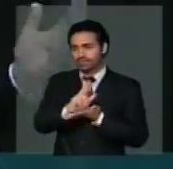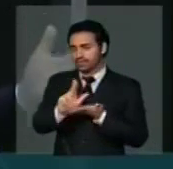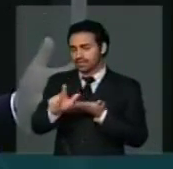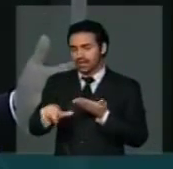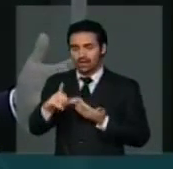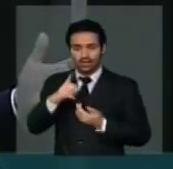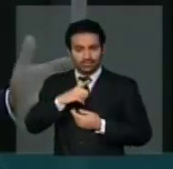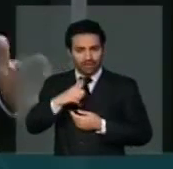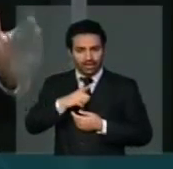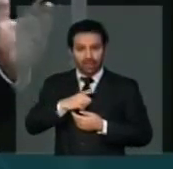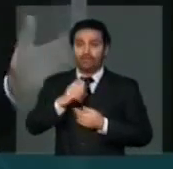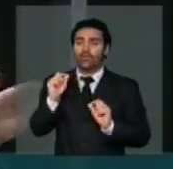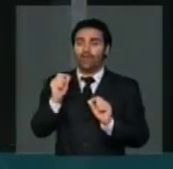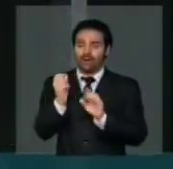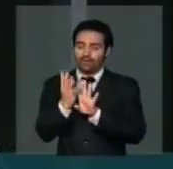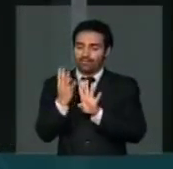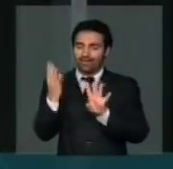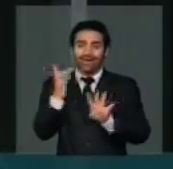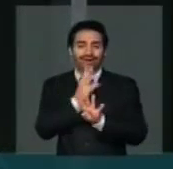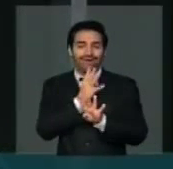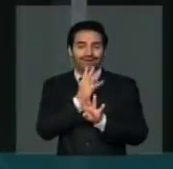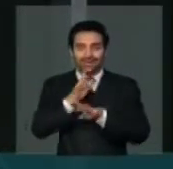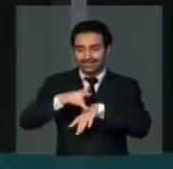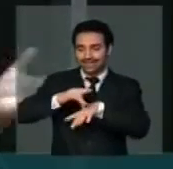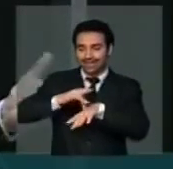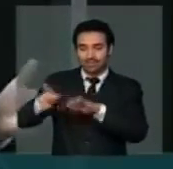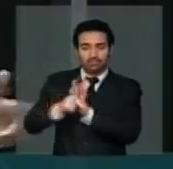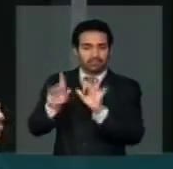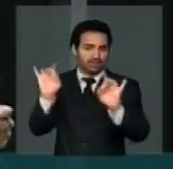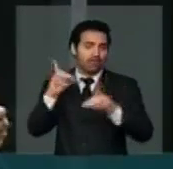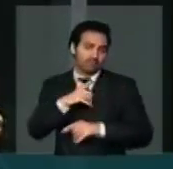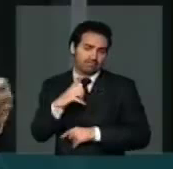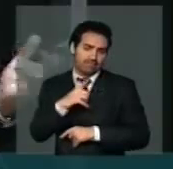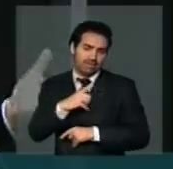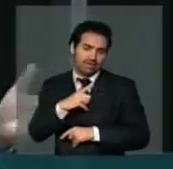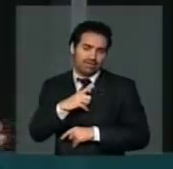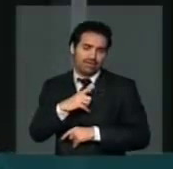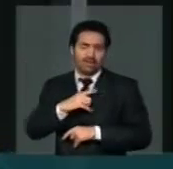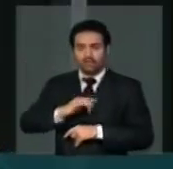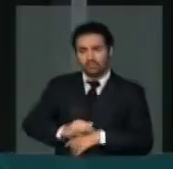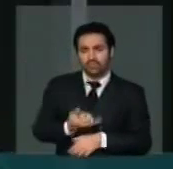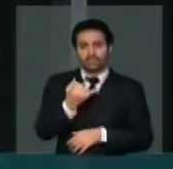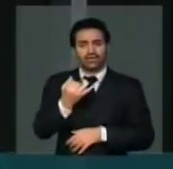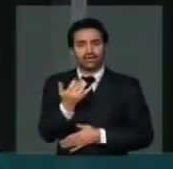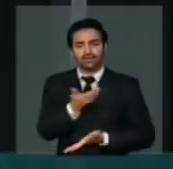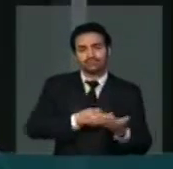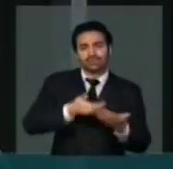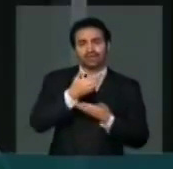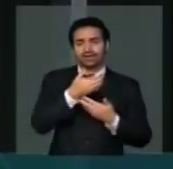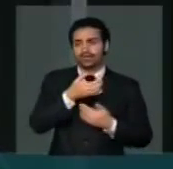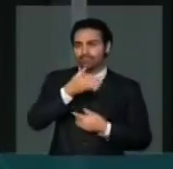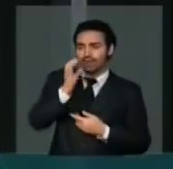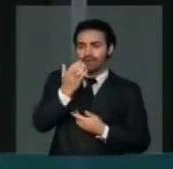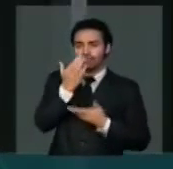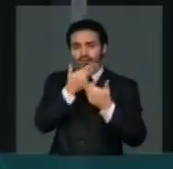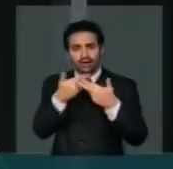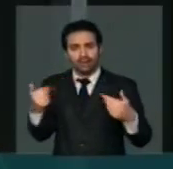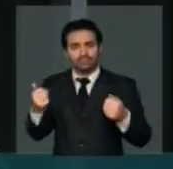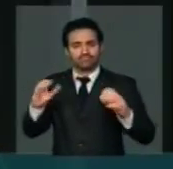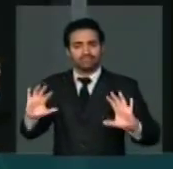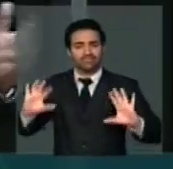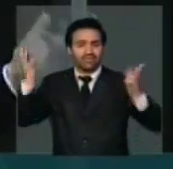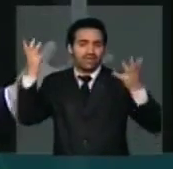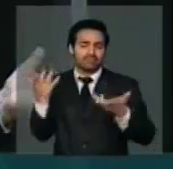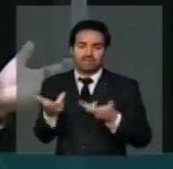nas quadrilhas ou nos eventos que reúne para dançar, para compartilhar esse ambiente